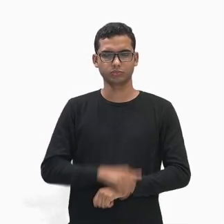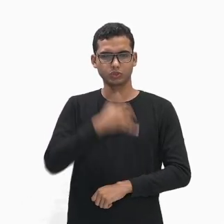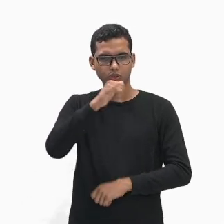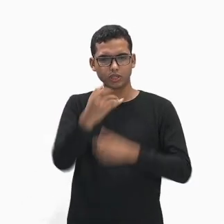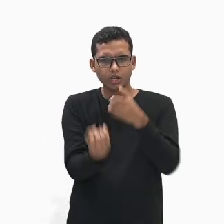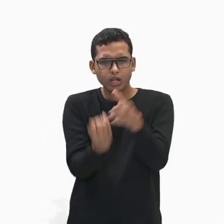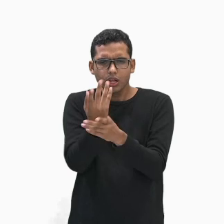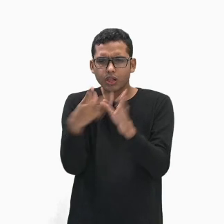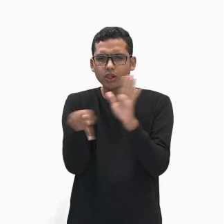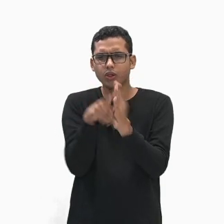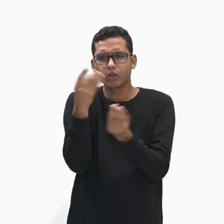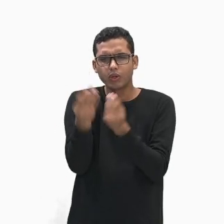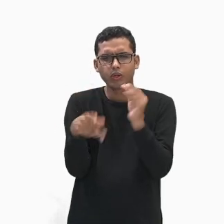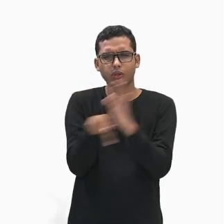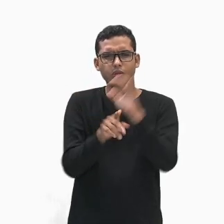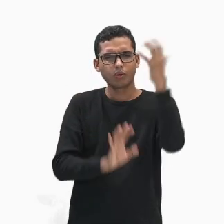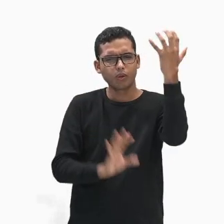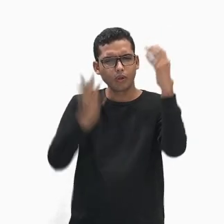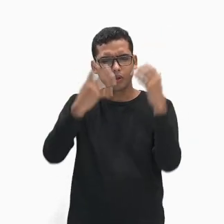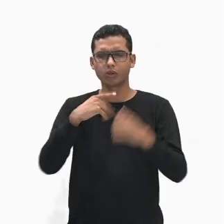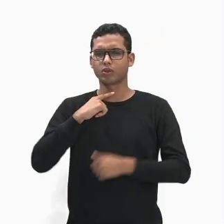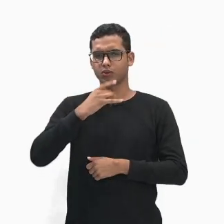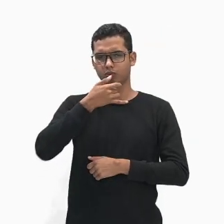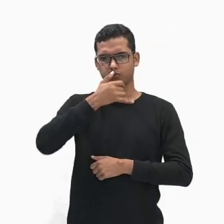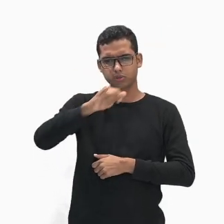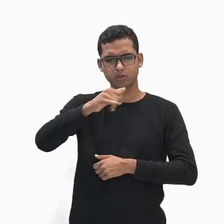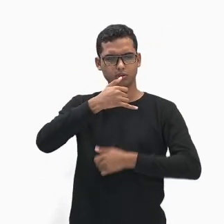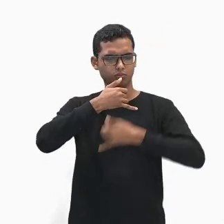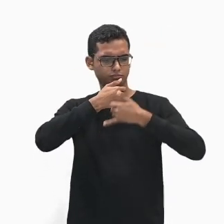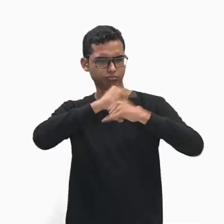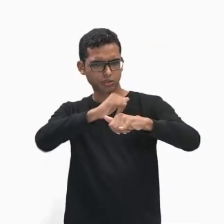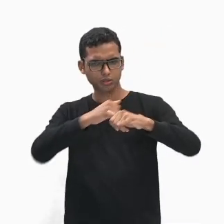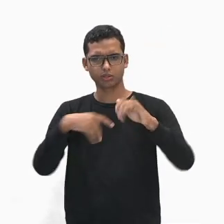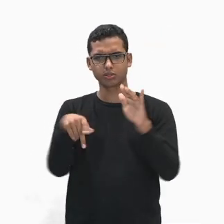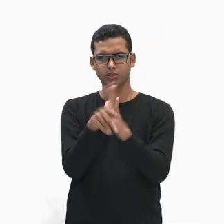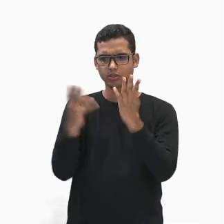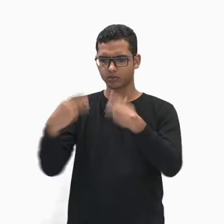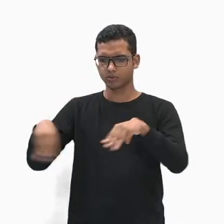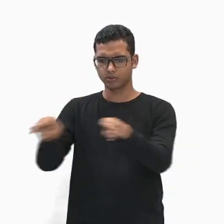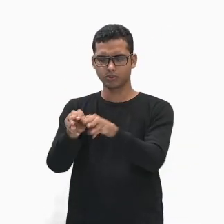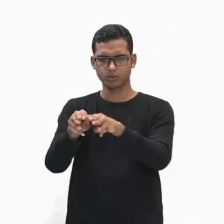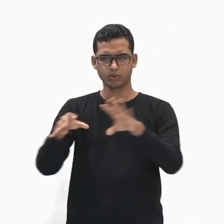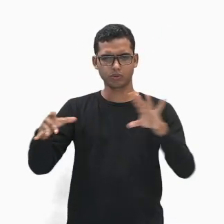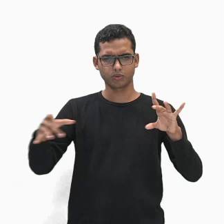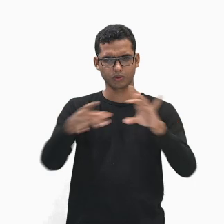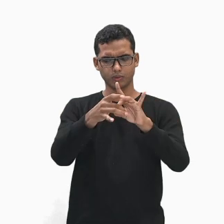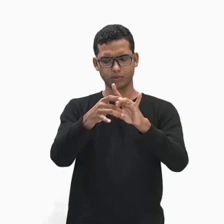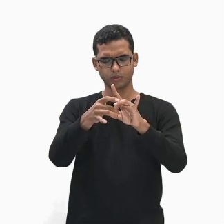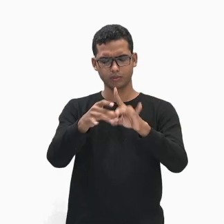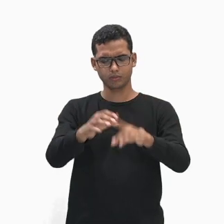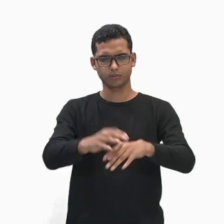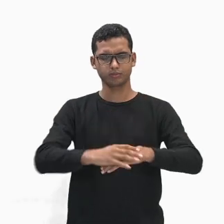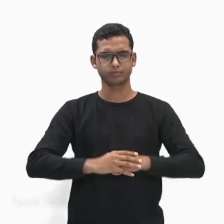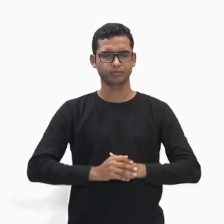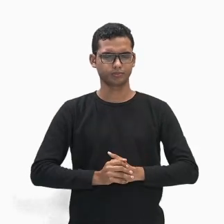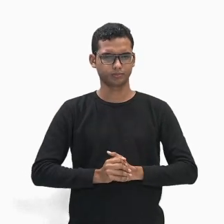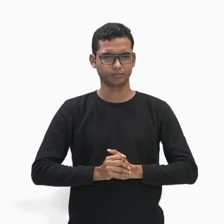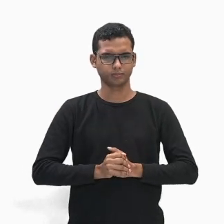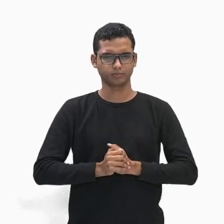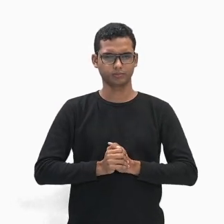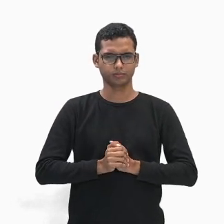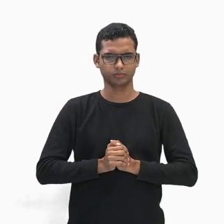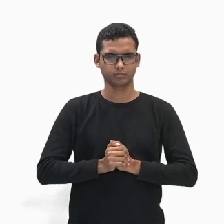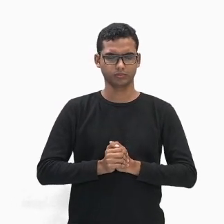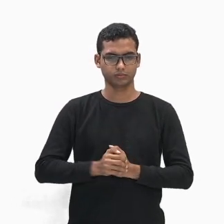de quem? Produzindo fenômenos da eletricidade e do magnetismo. Toda vez que eu tiver essas